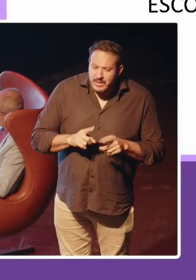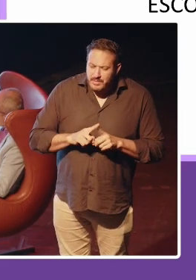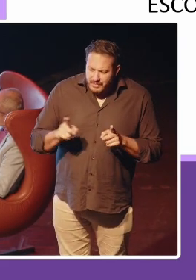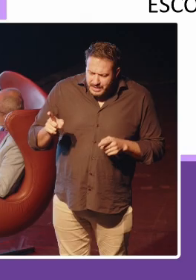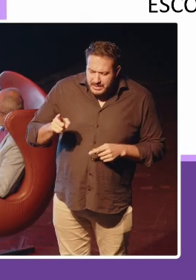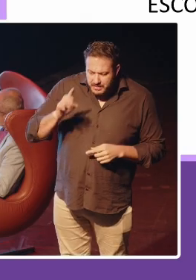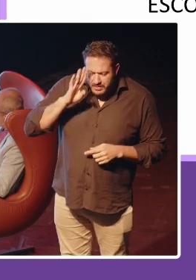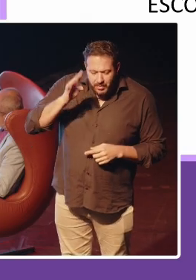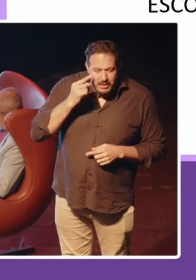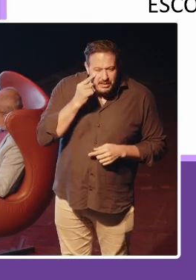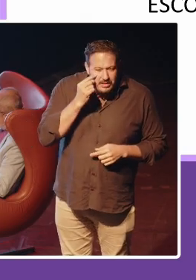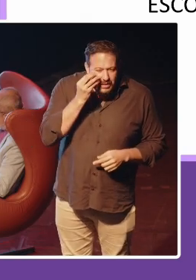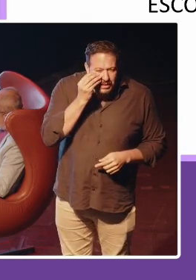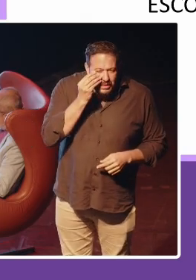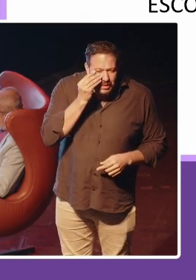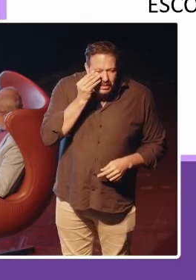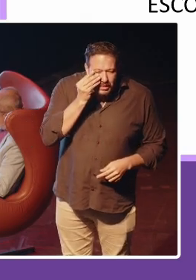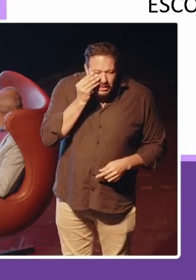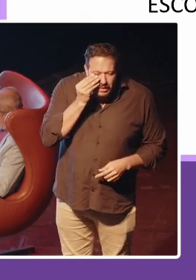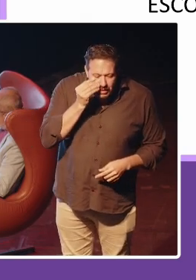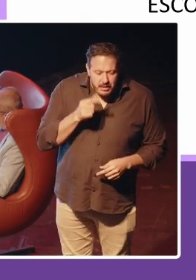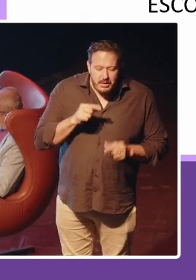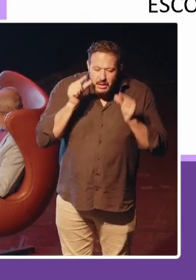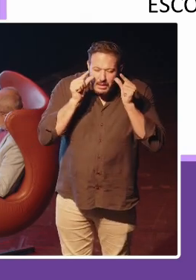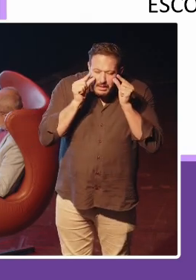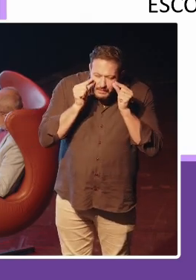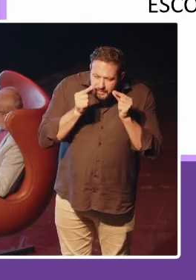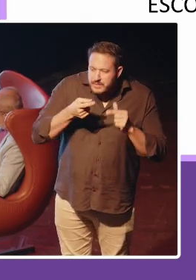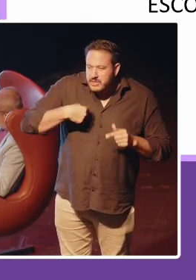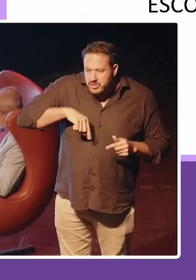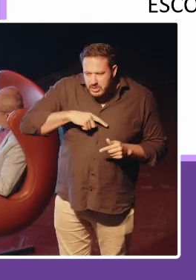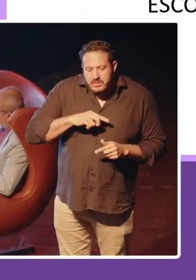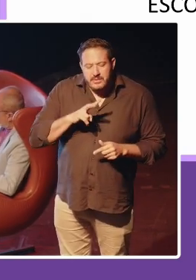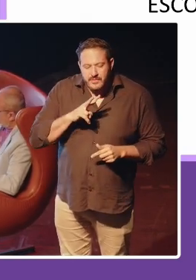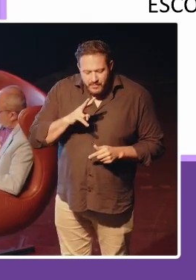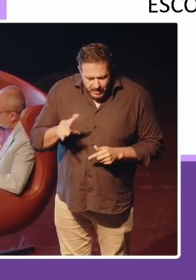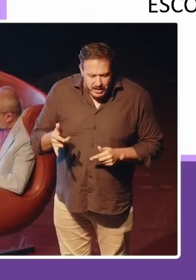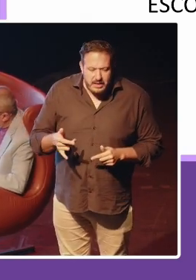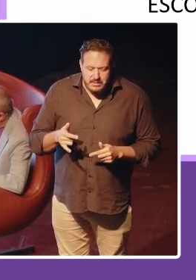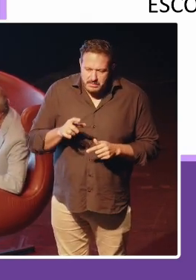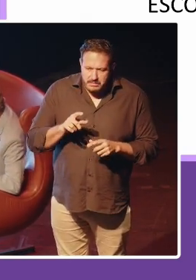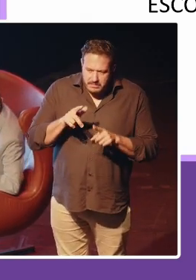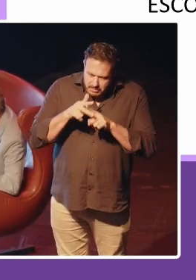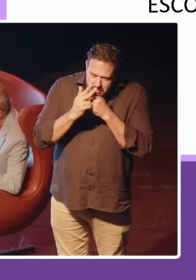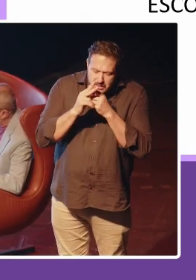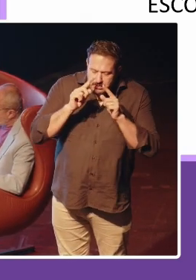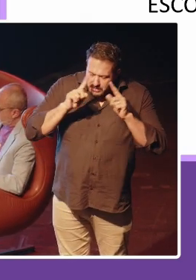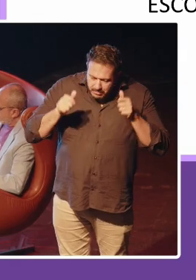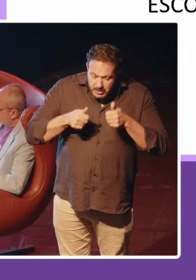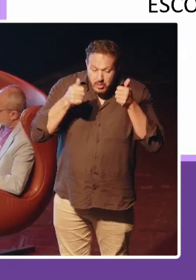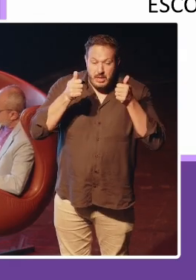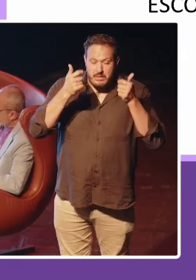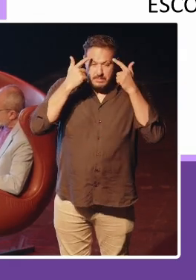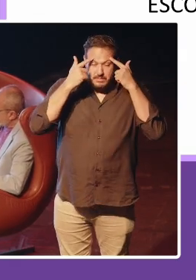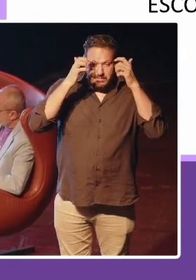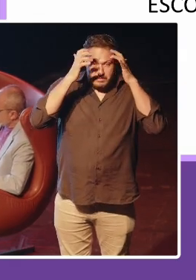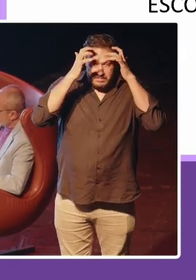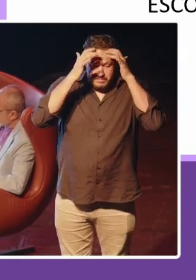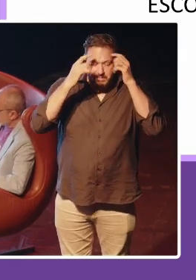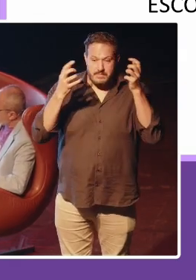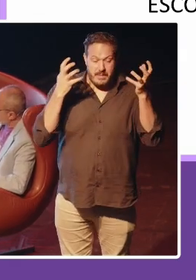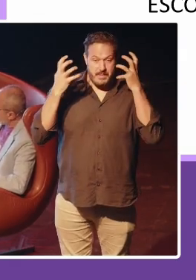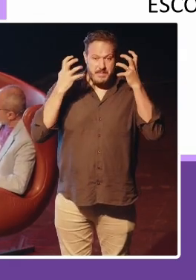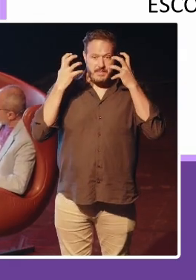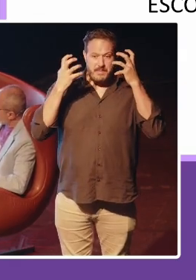como catarata, né, que são extremamente prevalentes, a gente vai, sim, estar melhorando a função cognitiva, porque chega mais estímulo